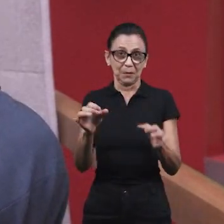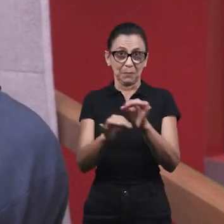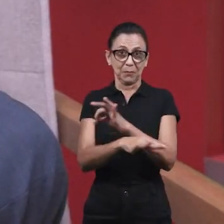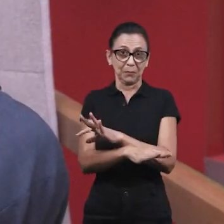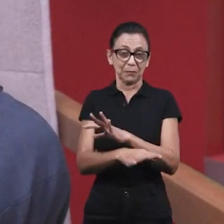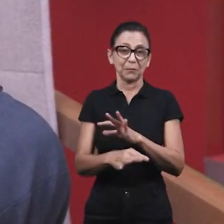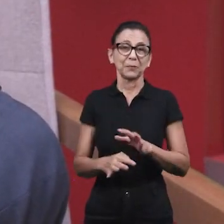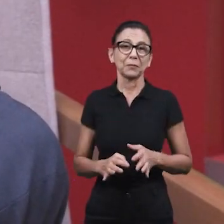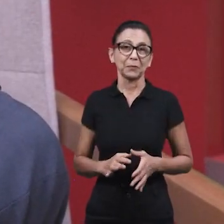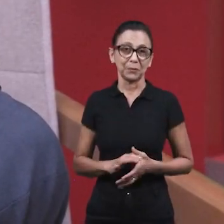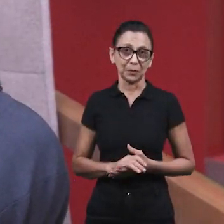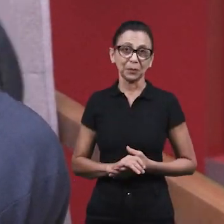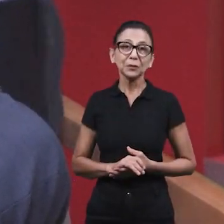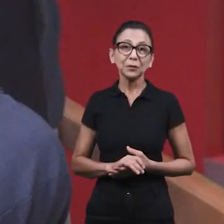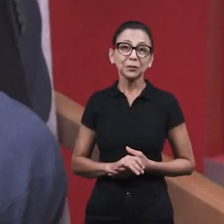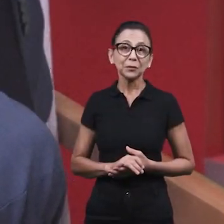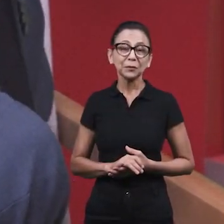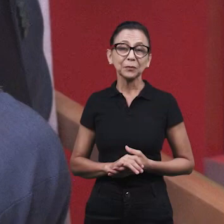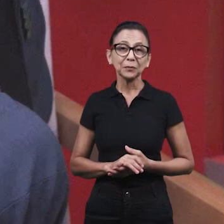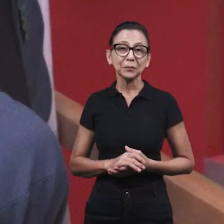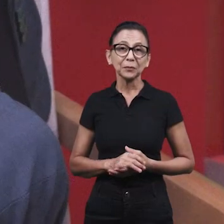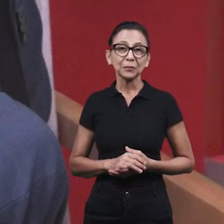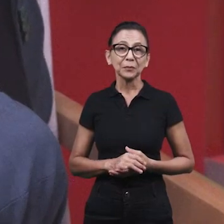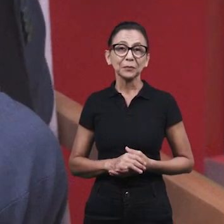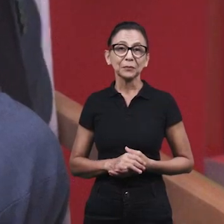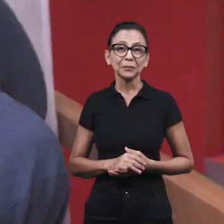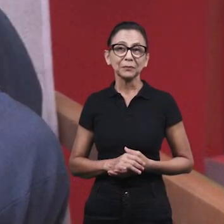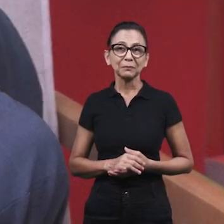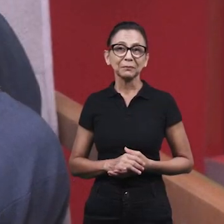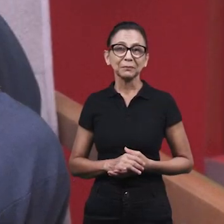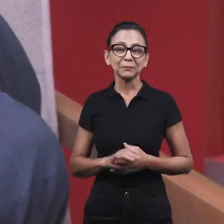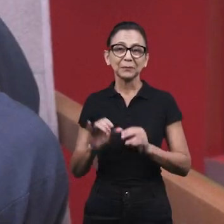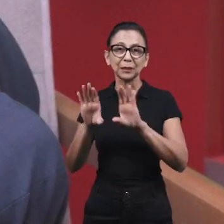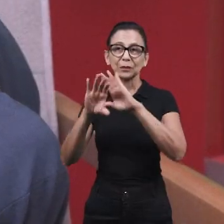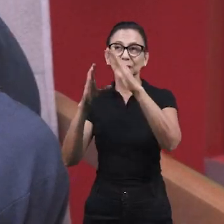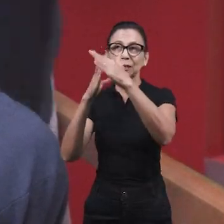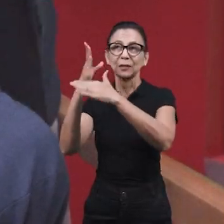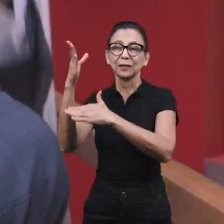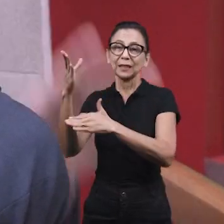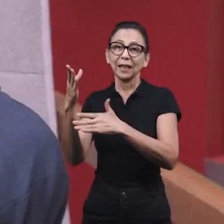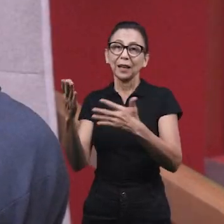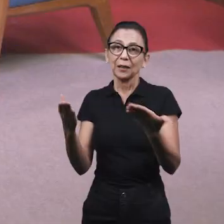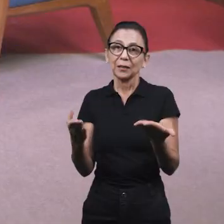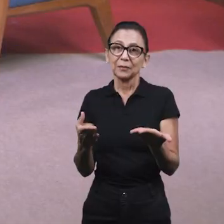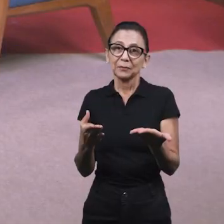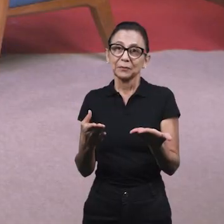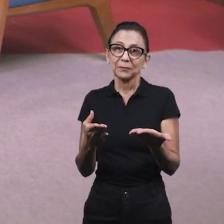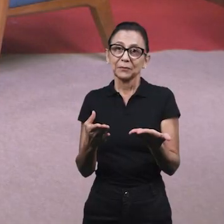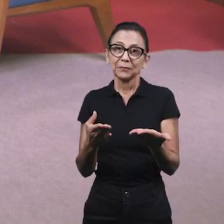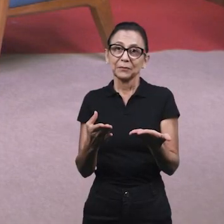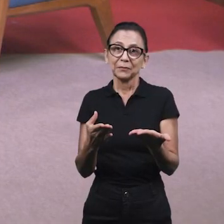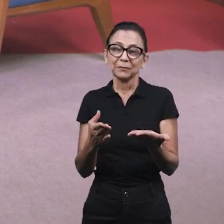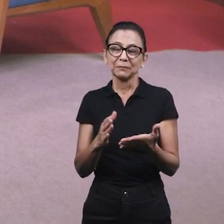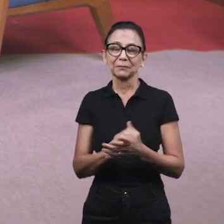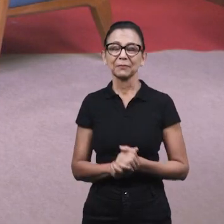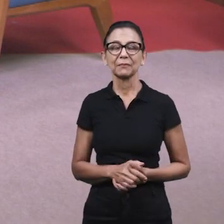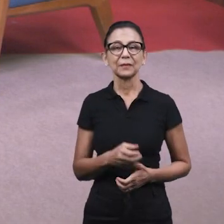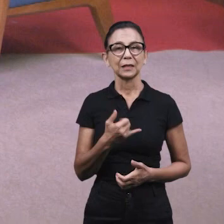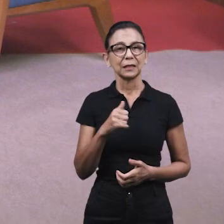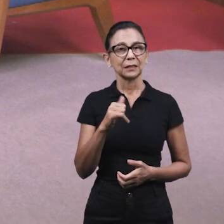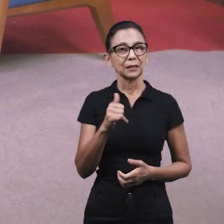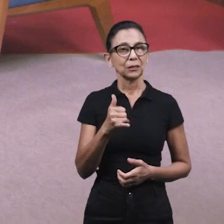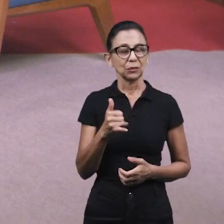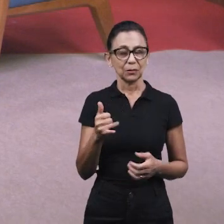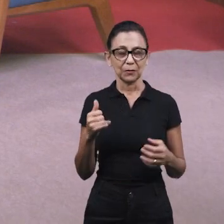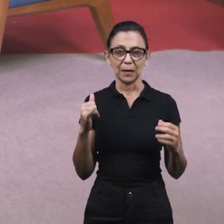momento prontos para esse chamado, ou depois não vai haver outra chance. E o